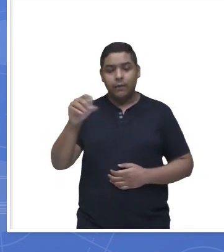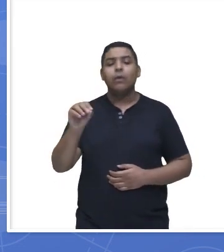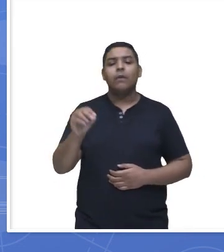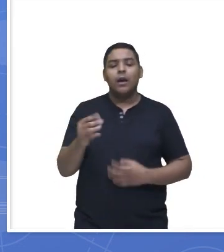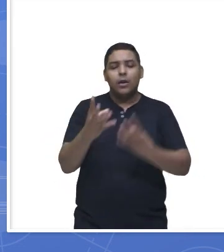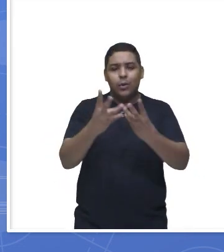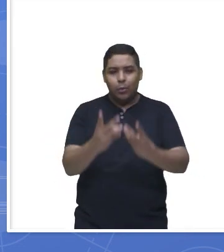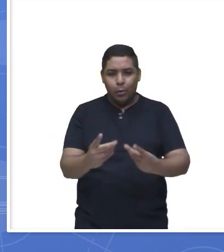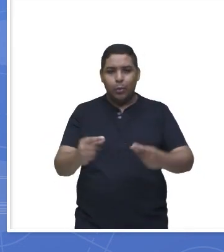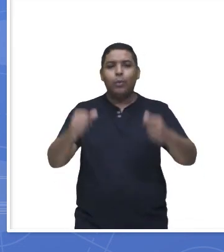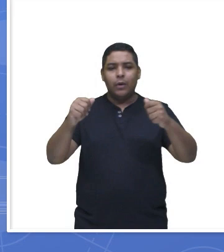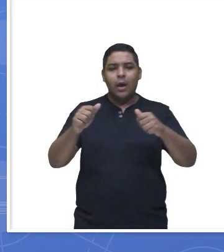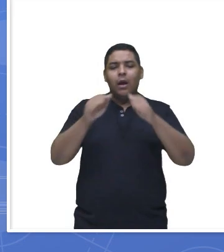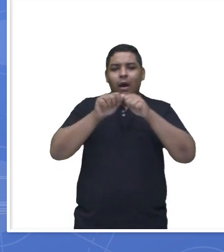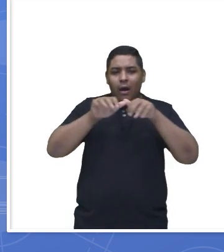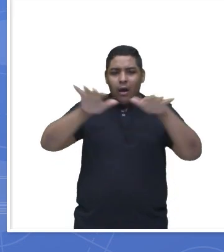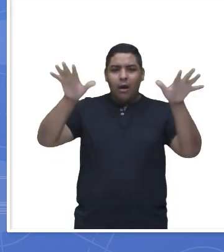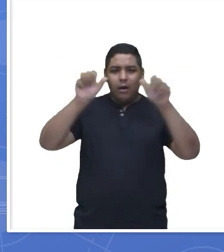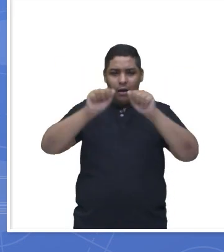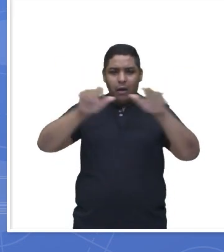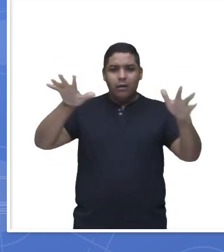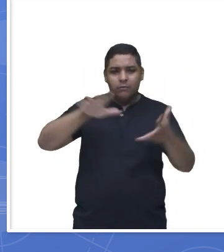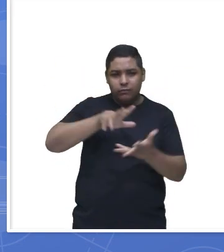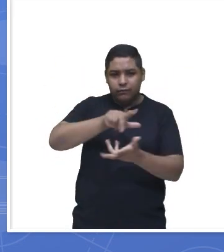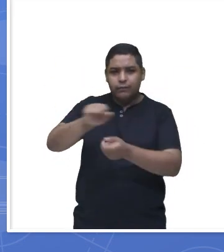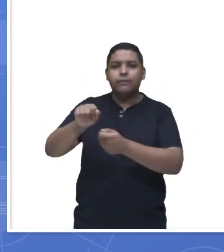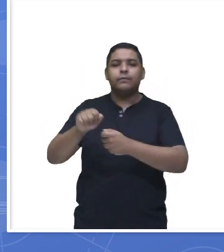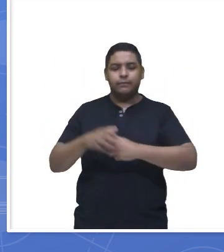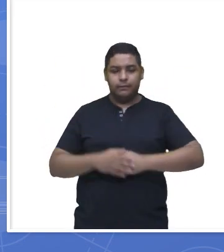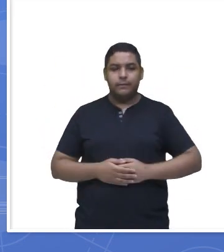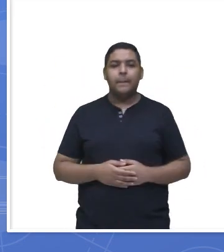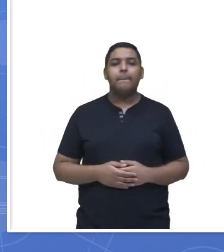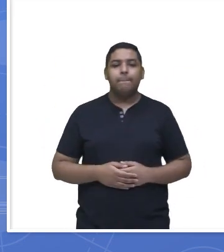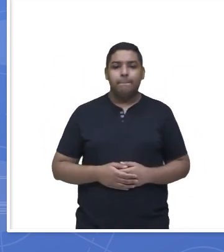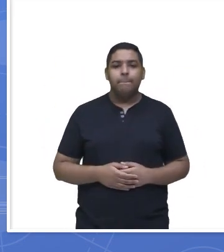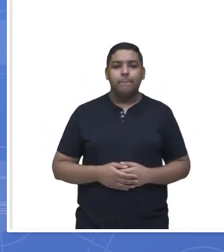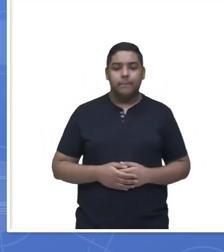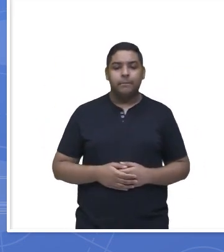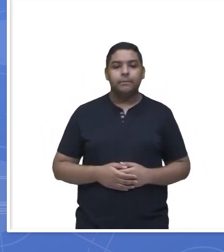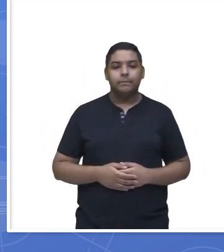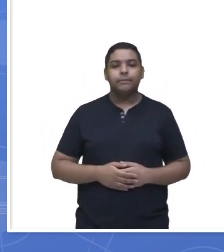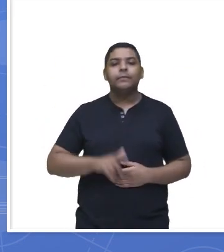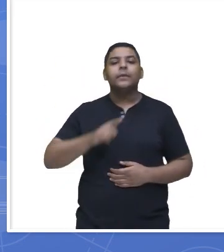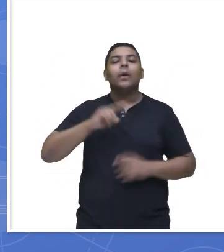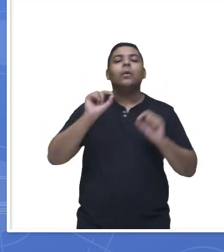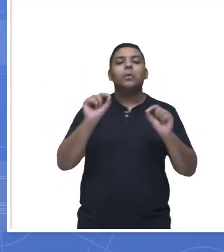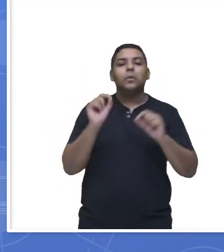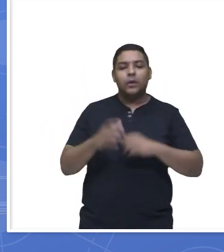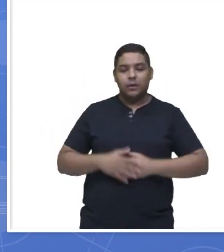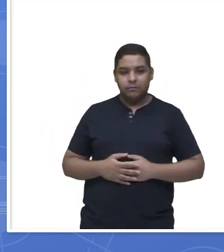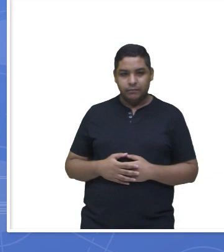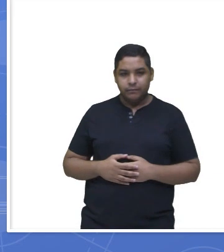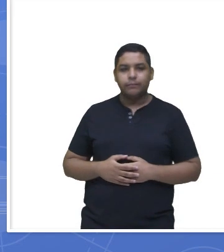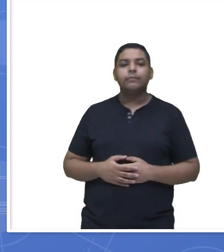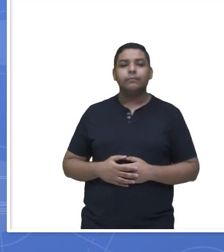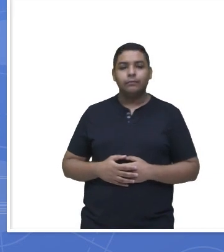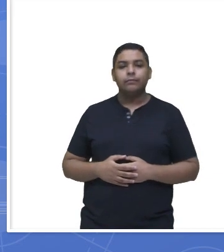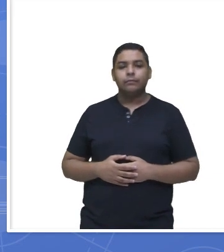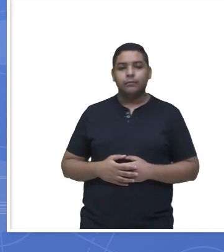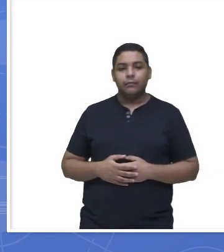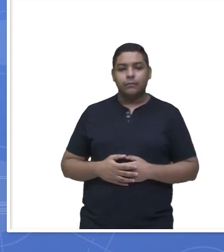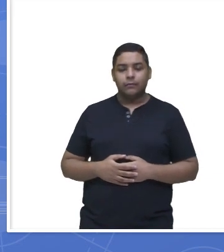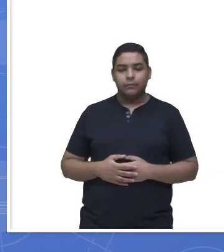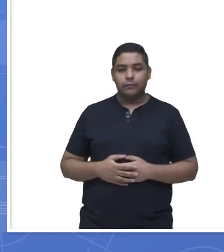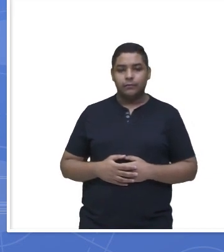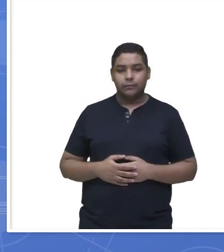são lançados na atmosfera. Com esse lançamento na atmosfera vai ocorrer um fenômeno. Que fenômeno é